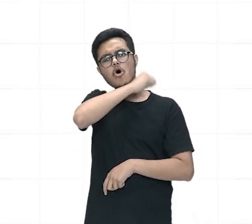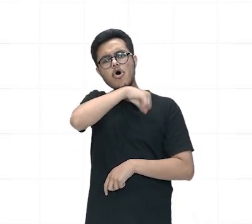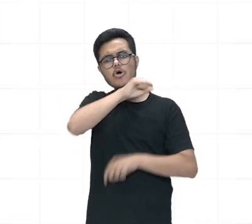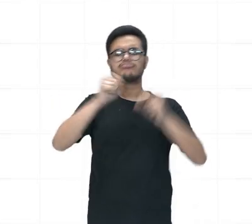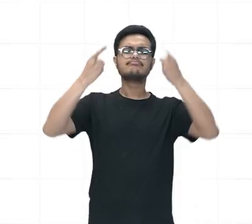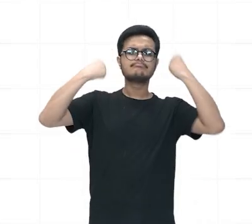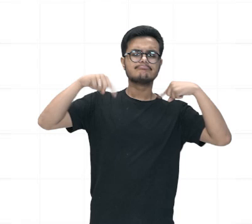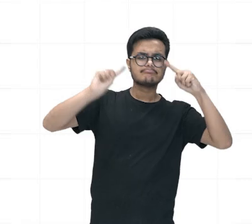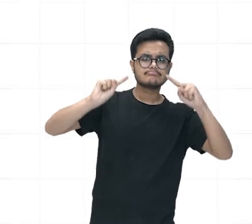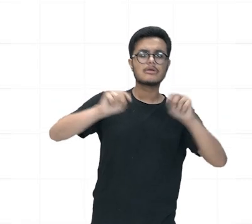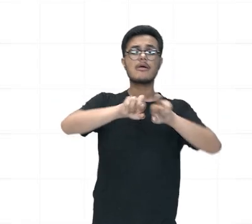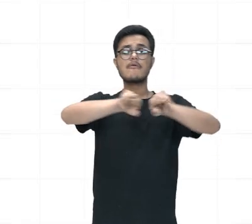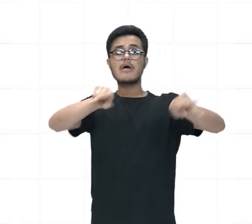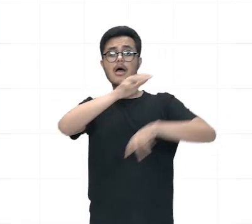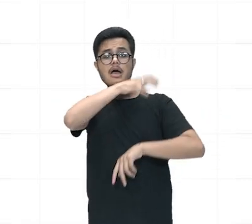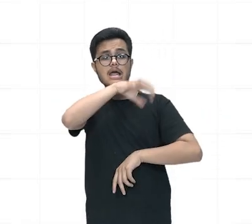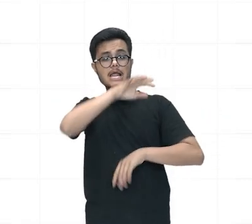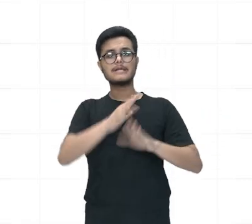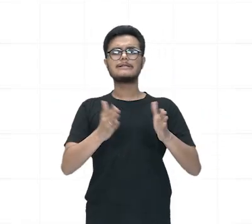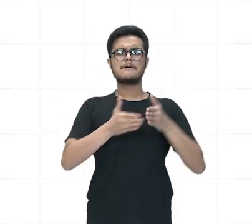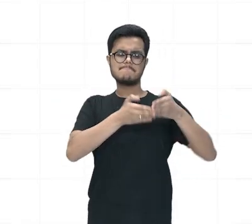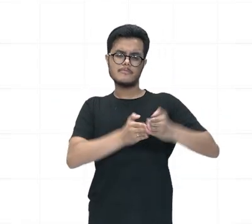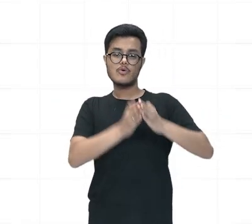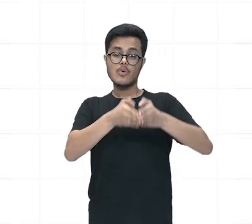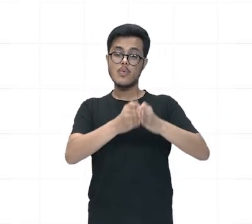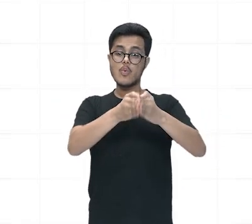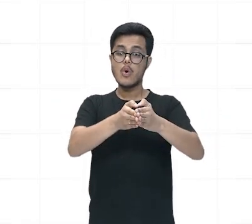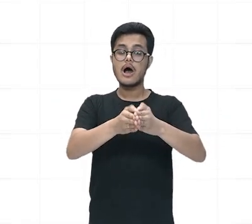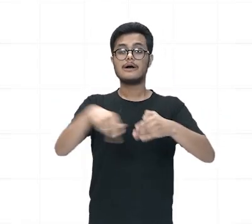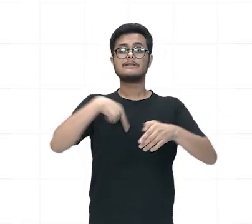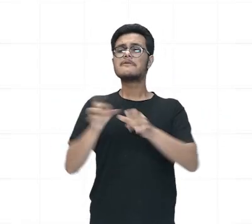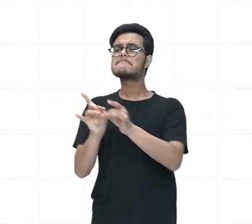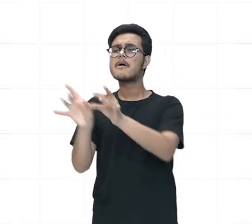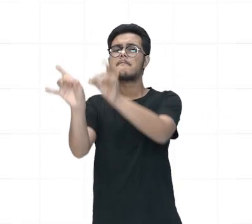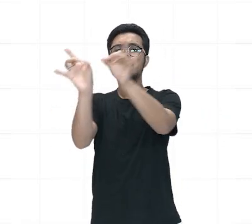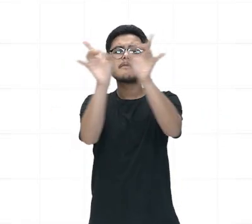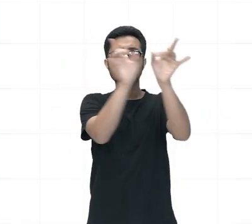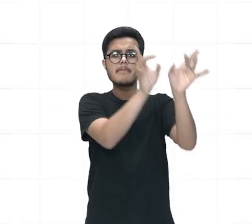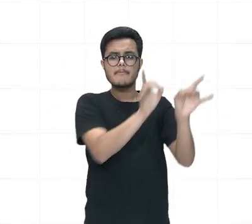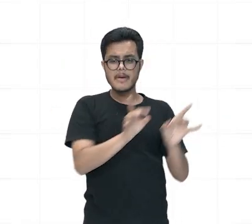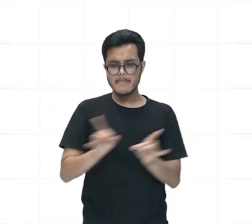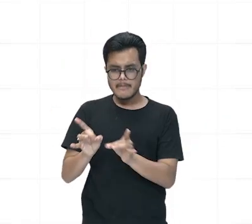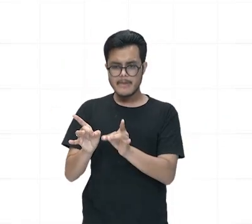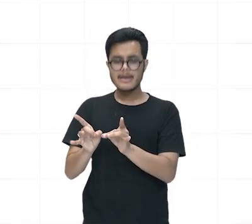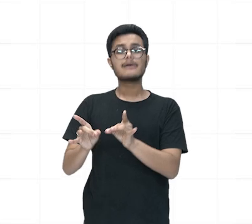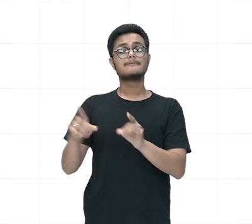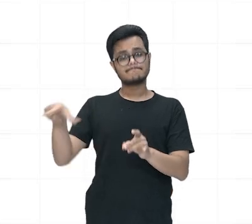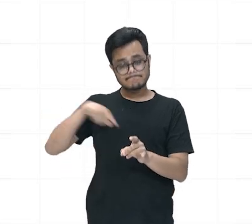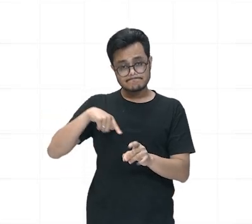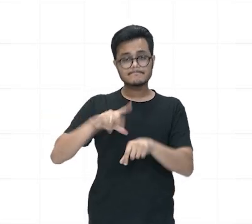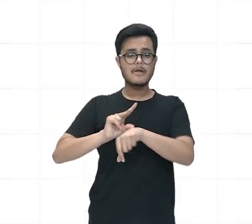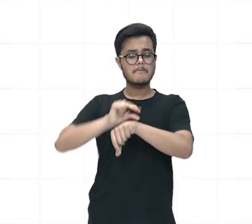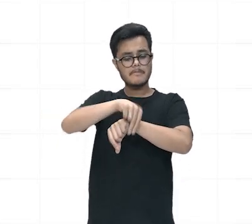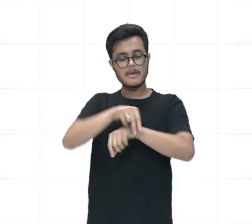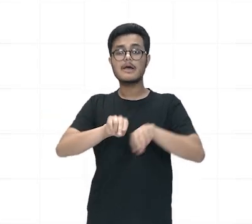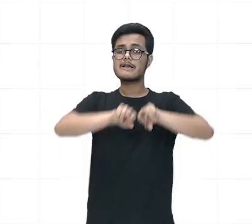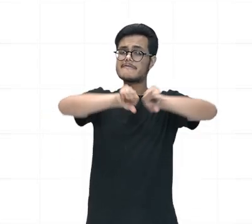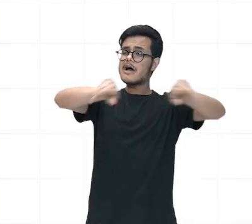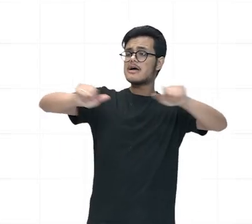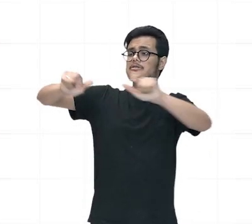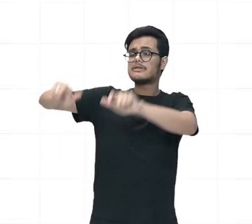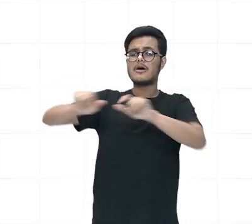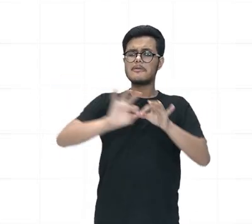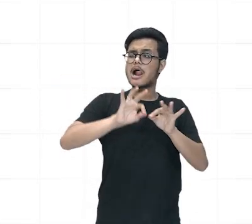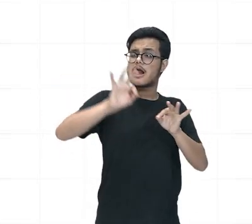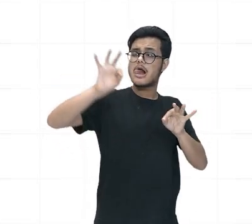porcos. Graças, então, à sua frota marítima, comercializavam e vendiam seus produtos e artesanatos em